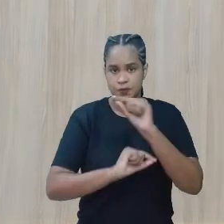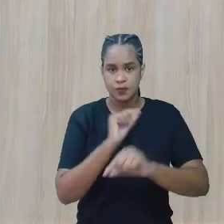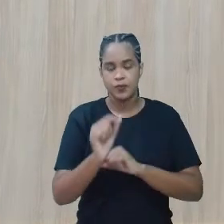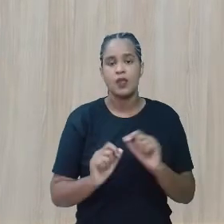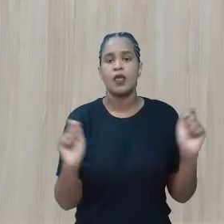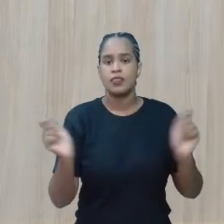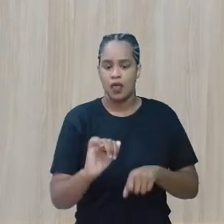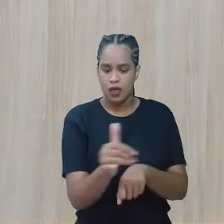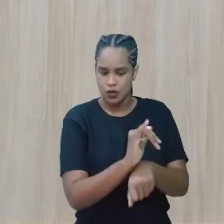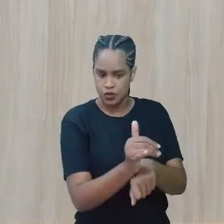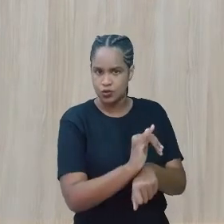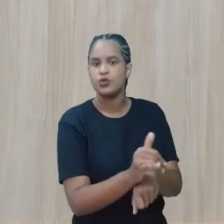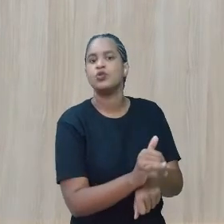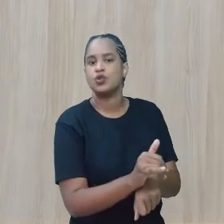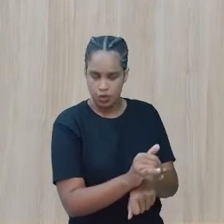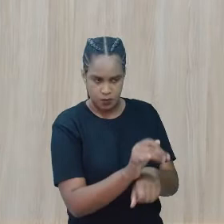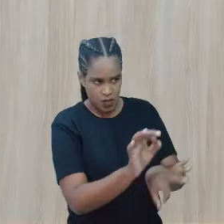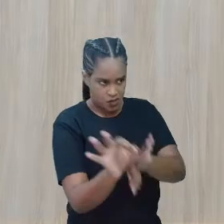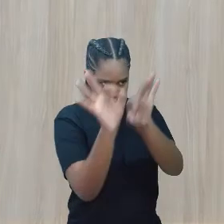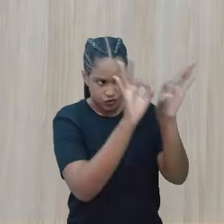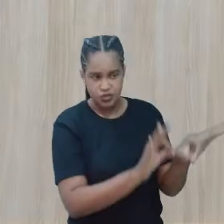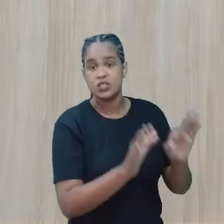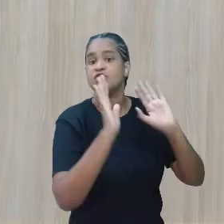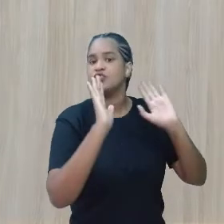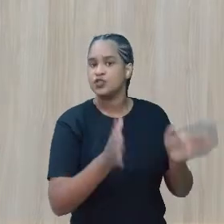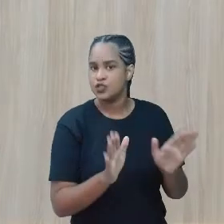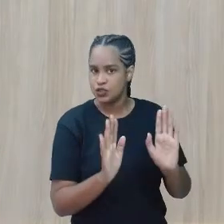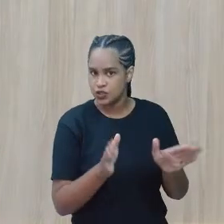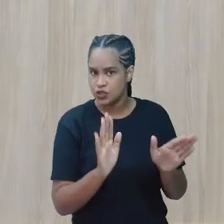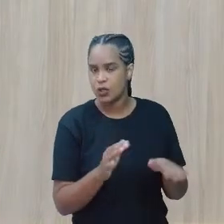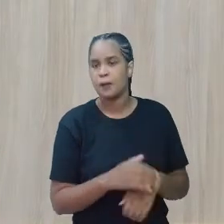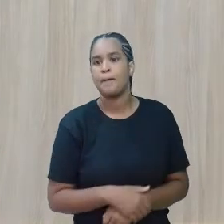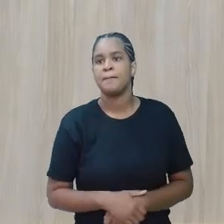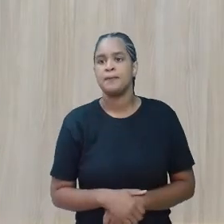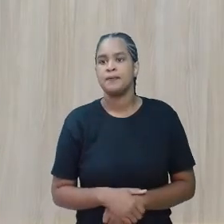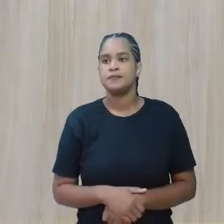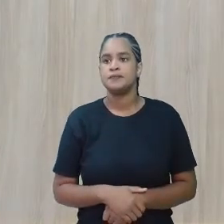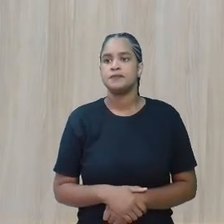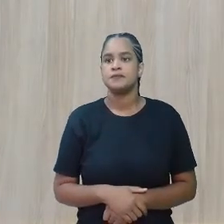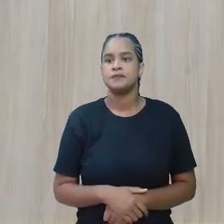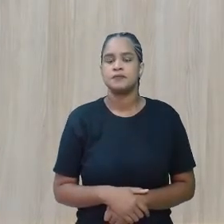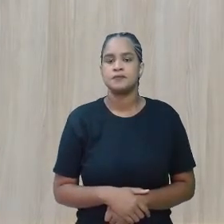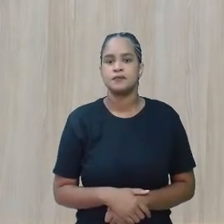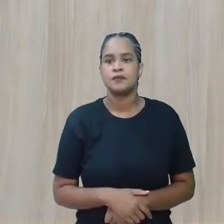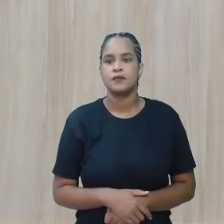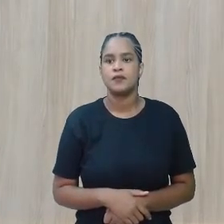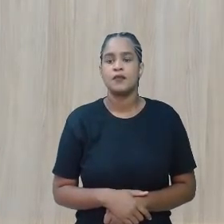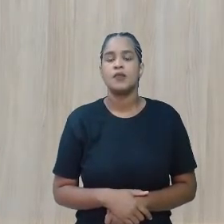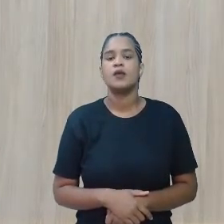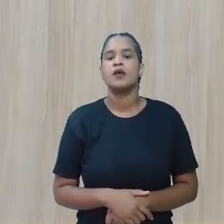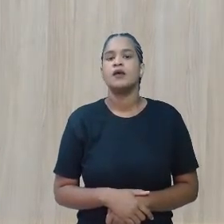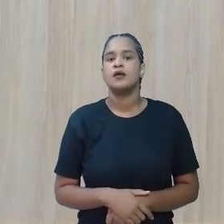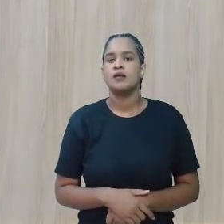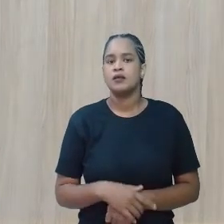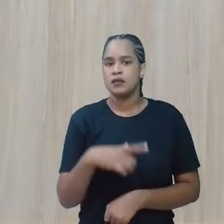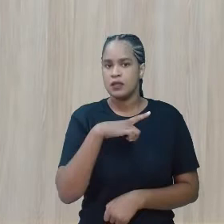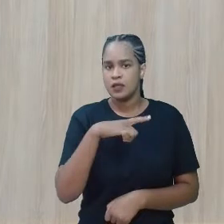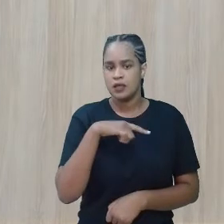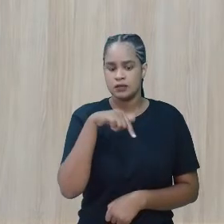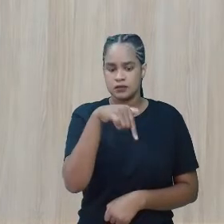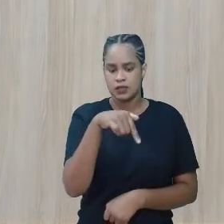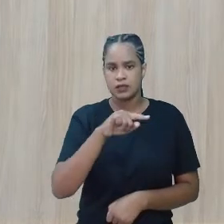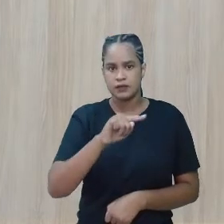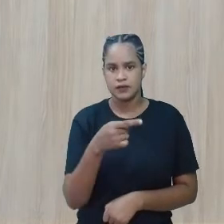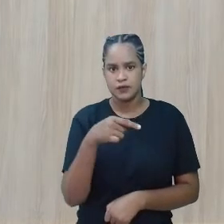através do YouTube, certo? Já atualizei e eu acho que ainda está desatualizado. Estamos aí com 7,74